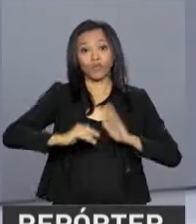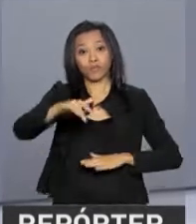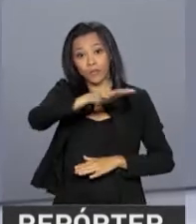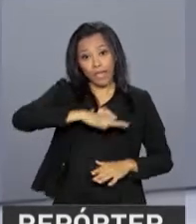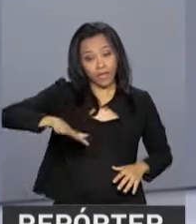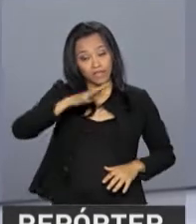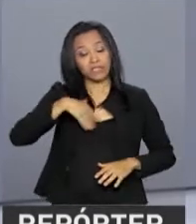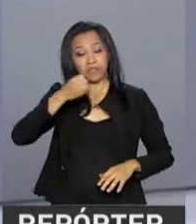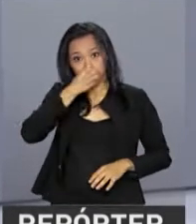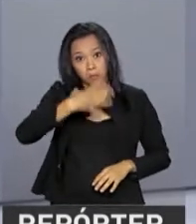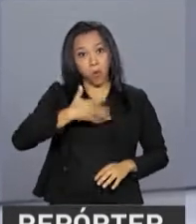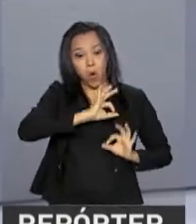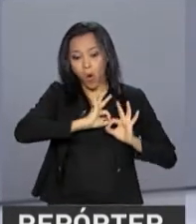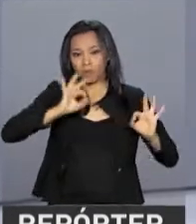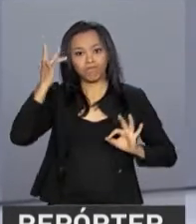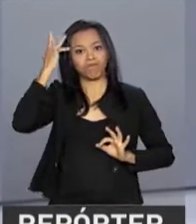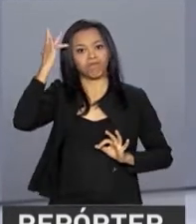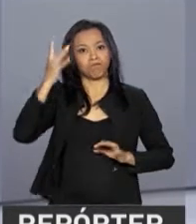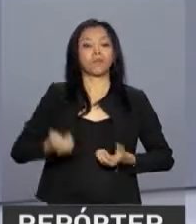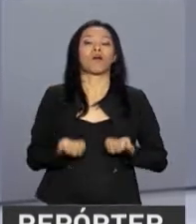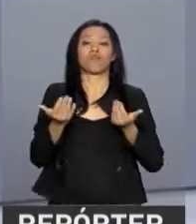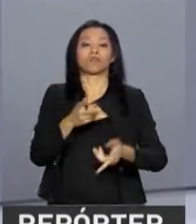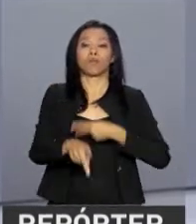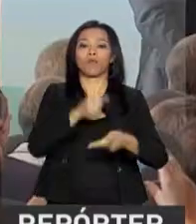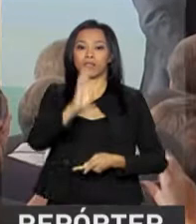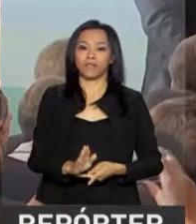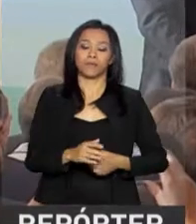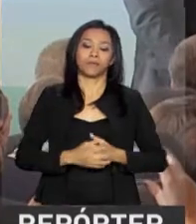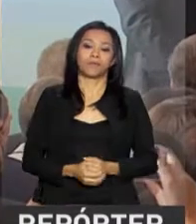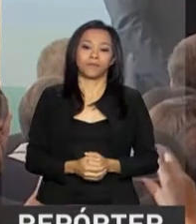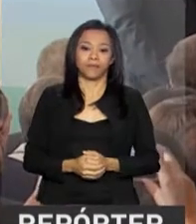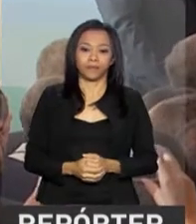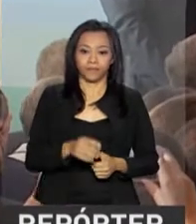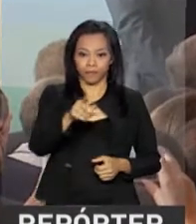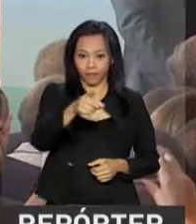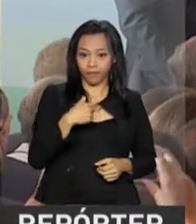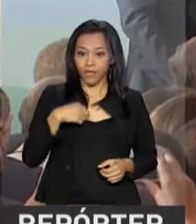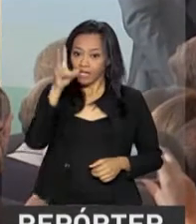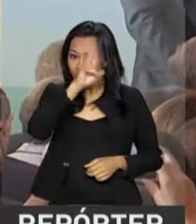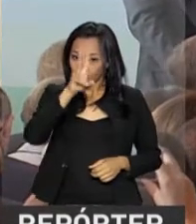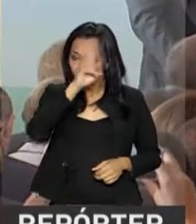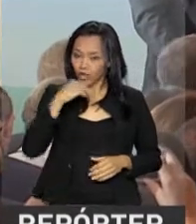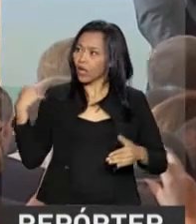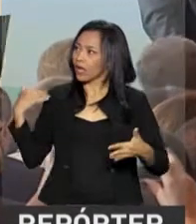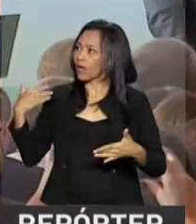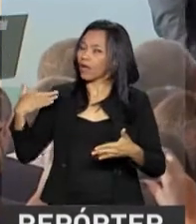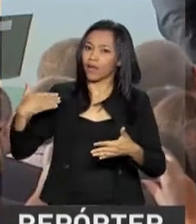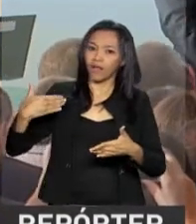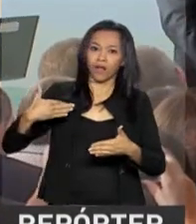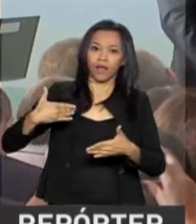destacaram nos serviços prestados ao povo brasileiro uma história de dedicação aos